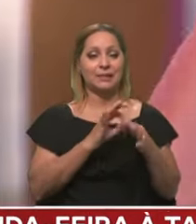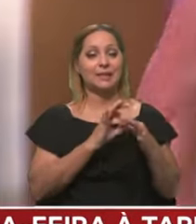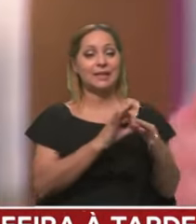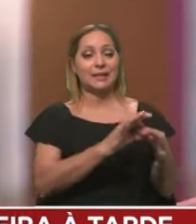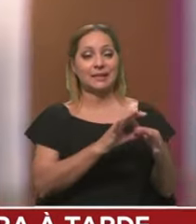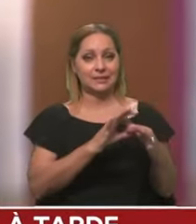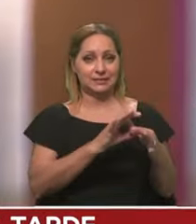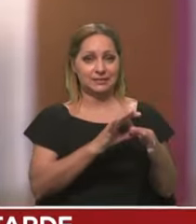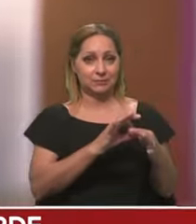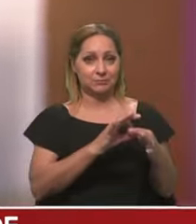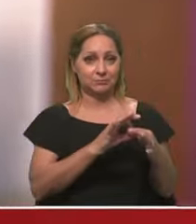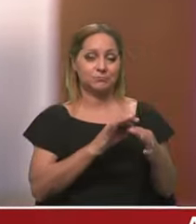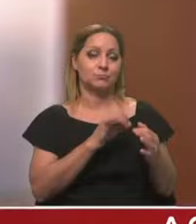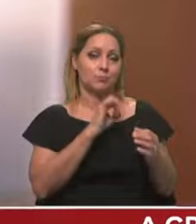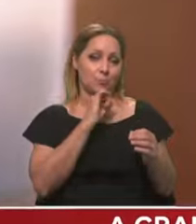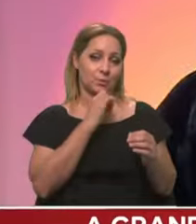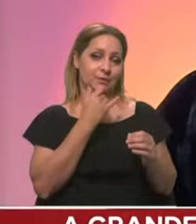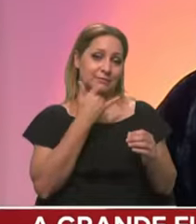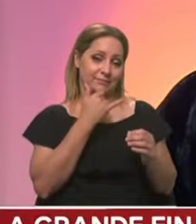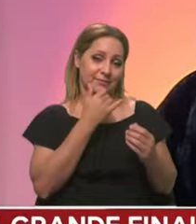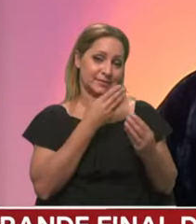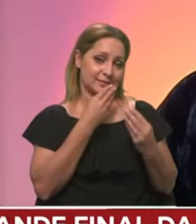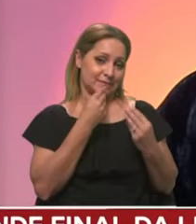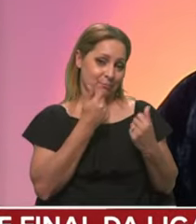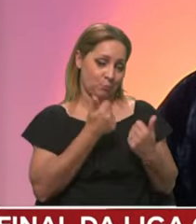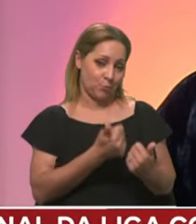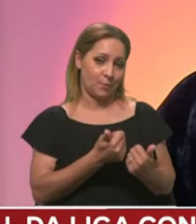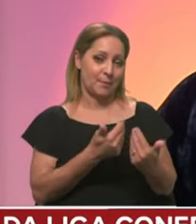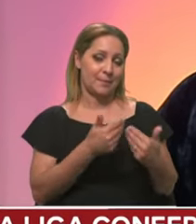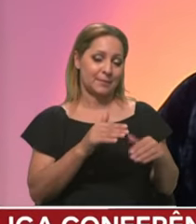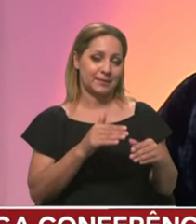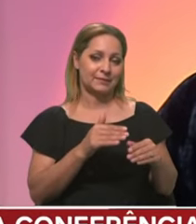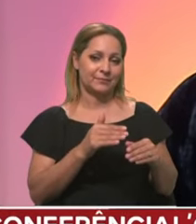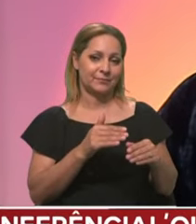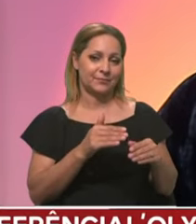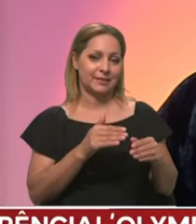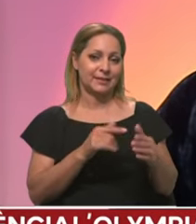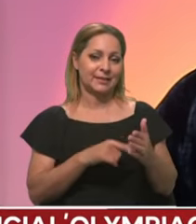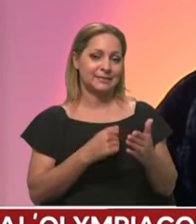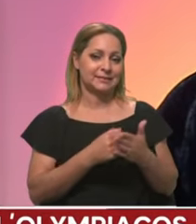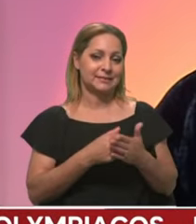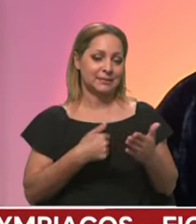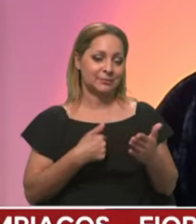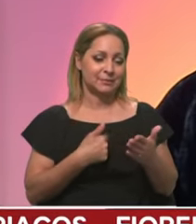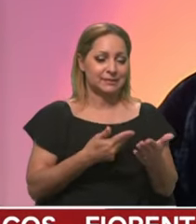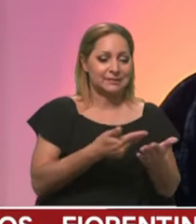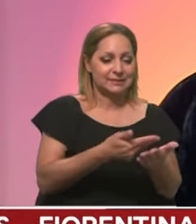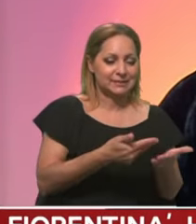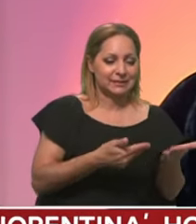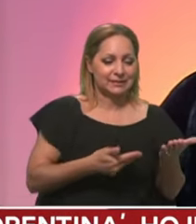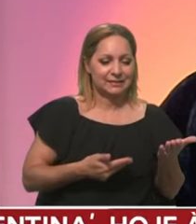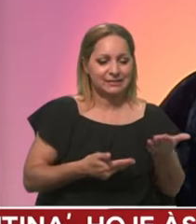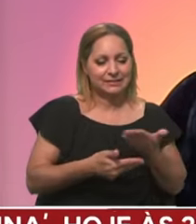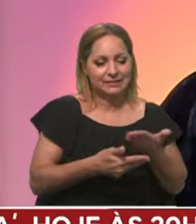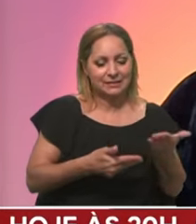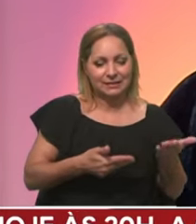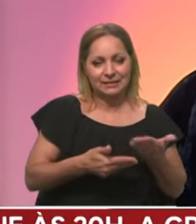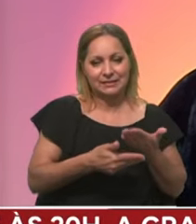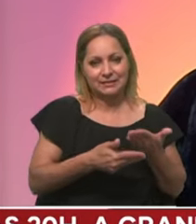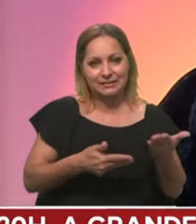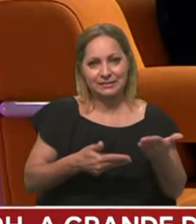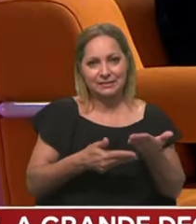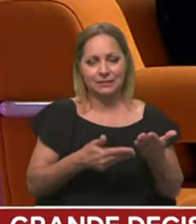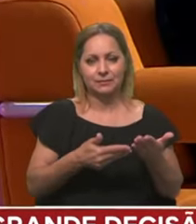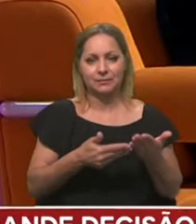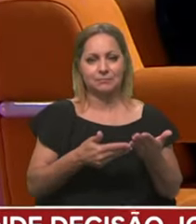por muito que seja feliz e e prazerosa estamos sempre a ceder qualquer coisinha não é sim claro e temos sempre alguém à espera e não